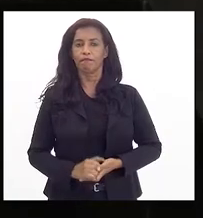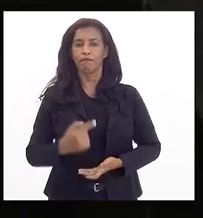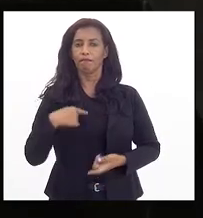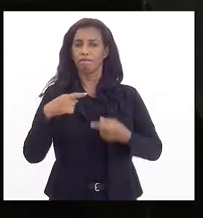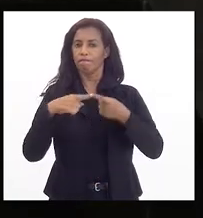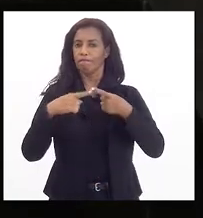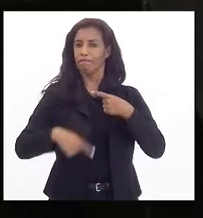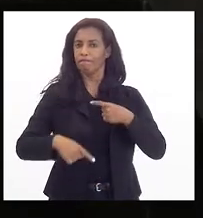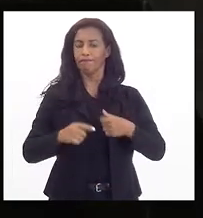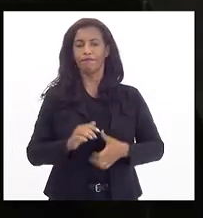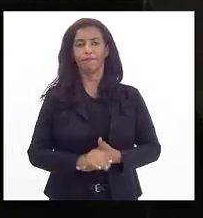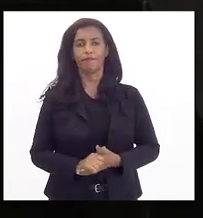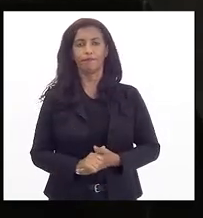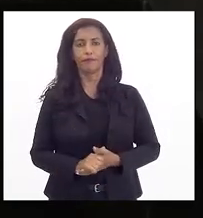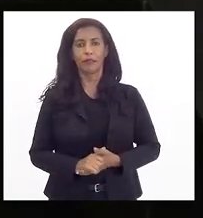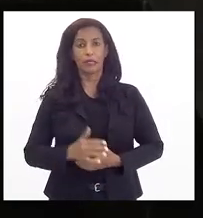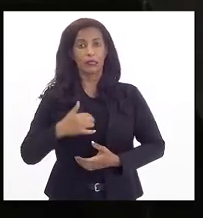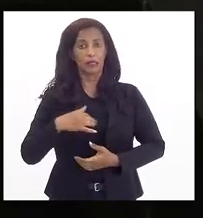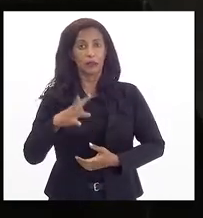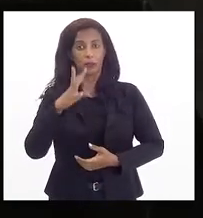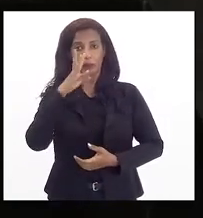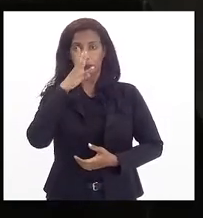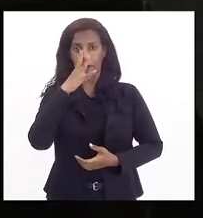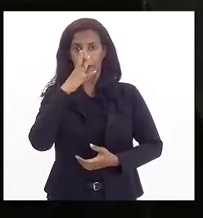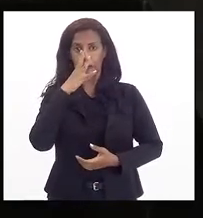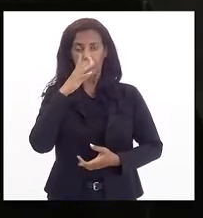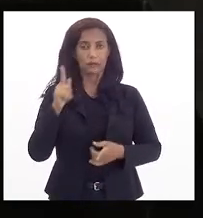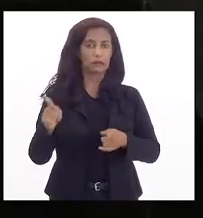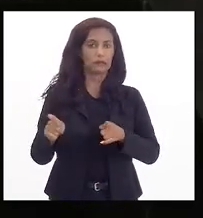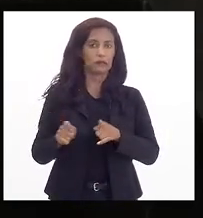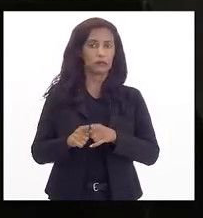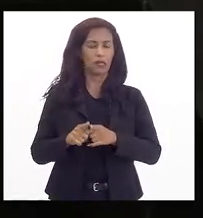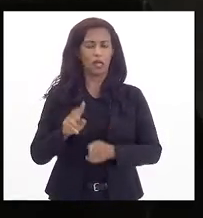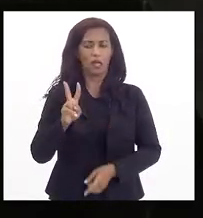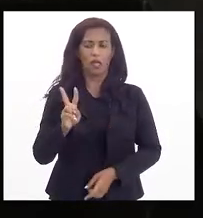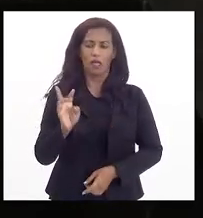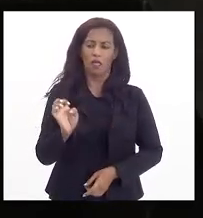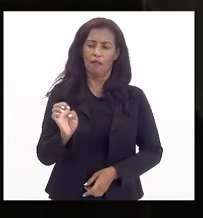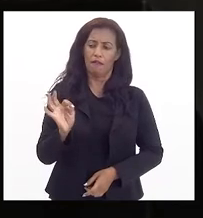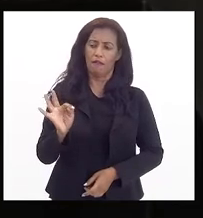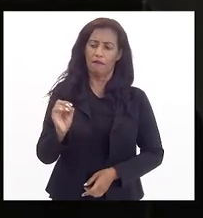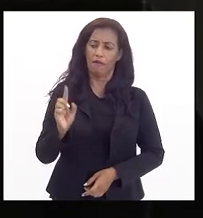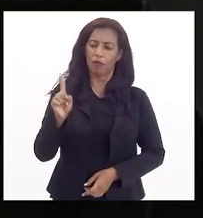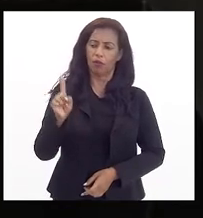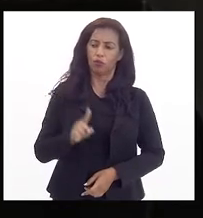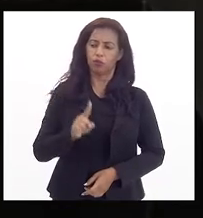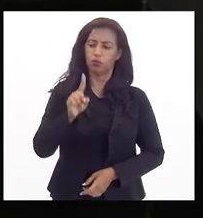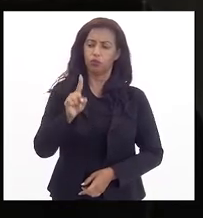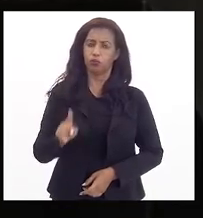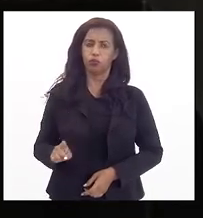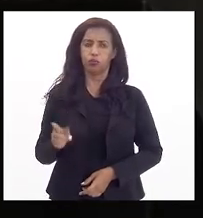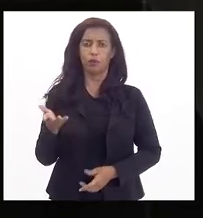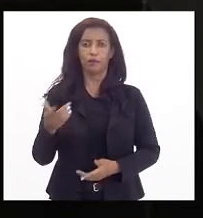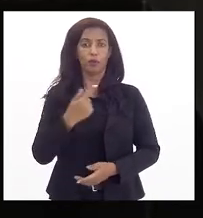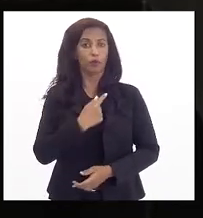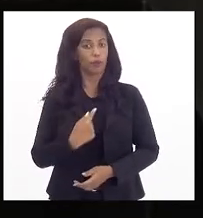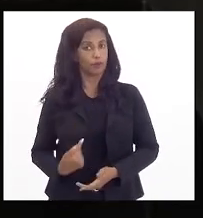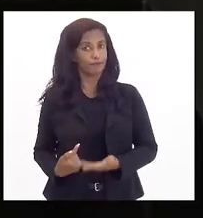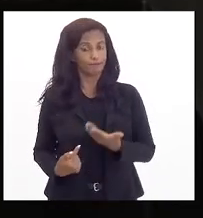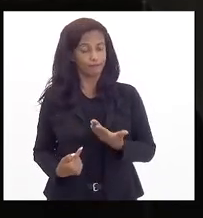discordância e a minha surpresa até com o veto aposto pelo